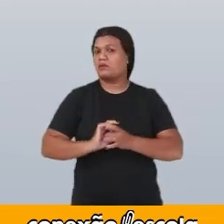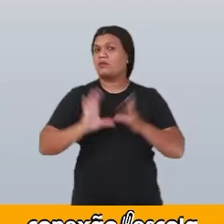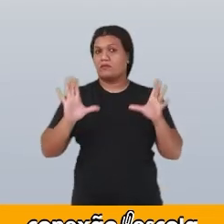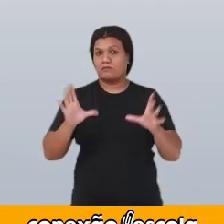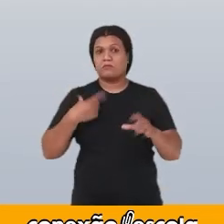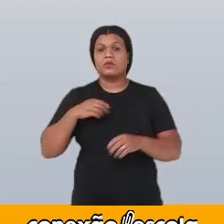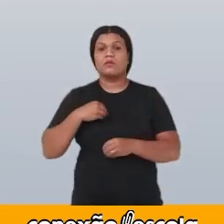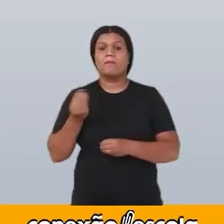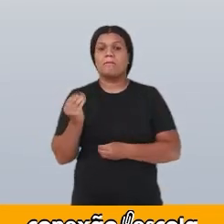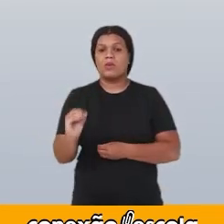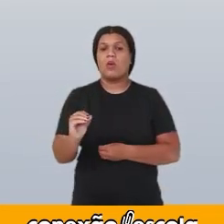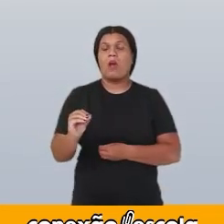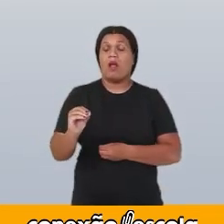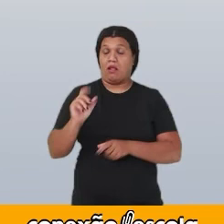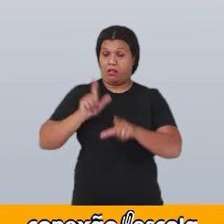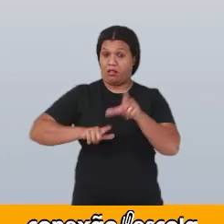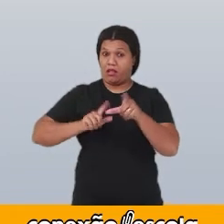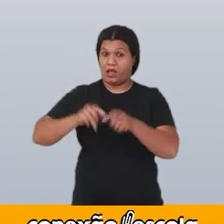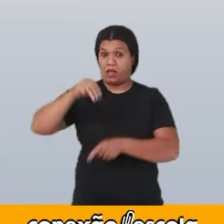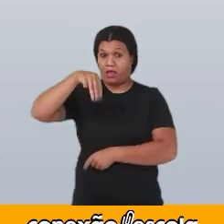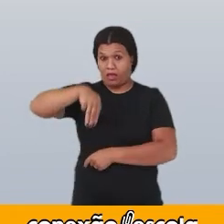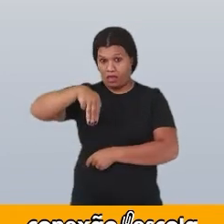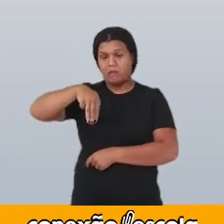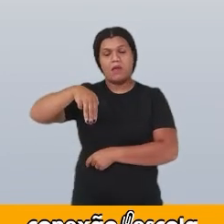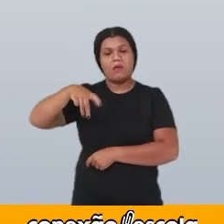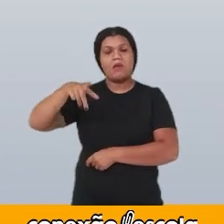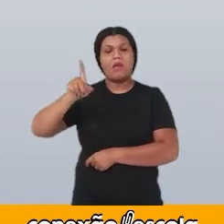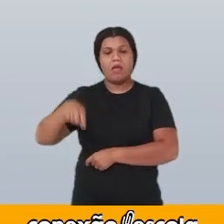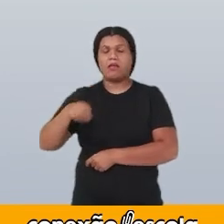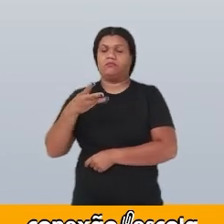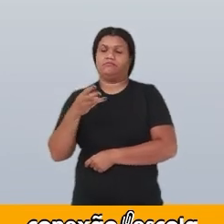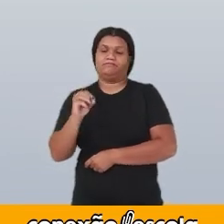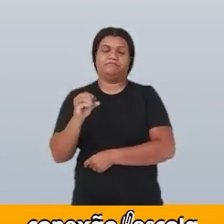letra M, é 30 graus.